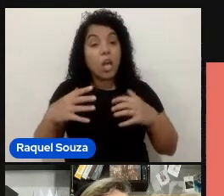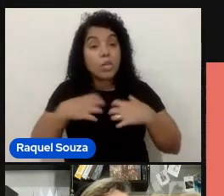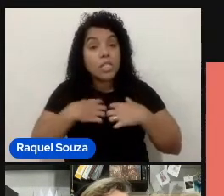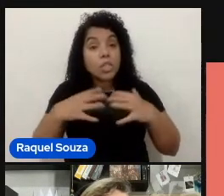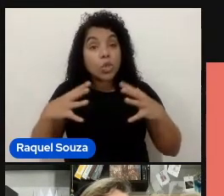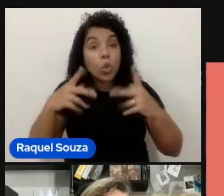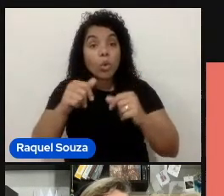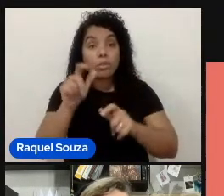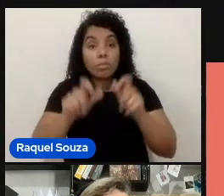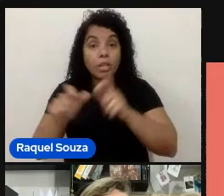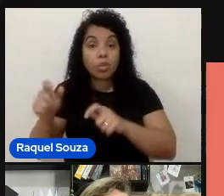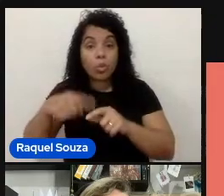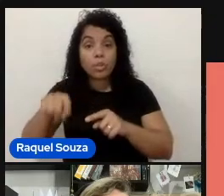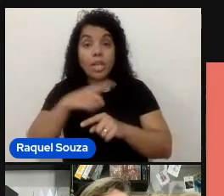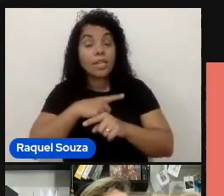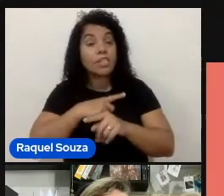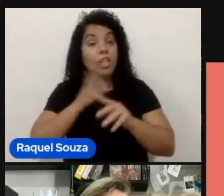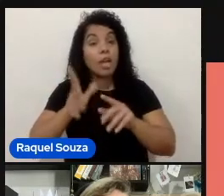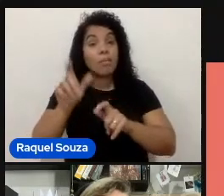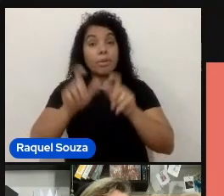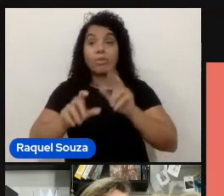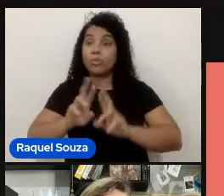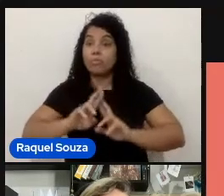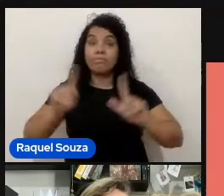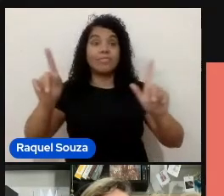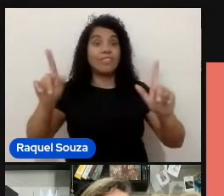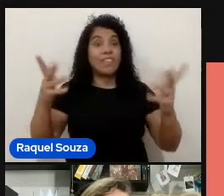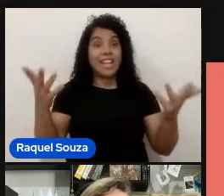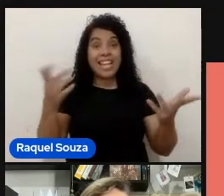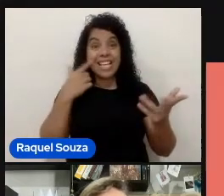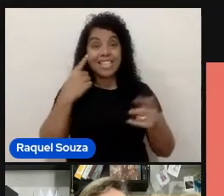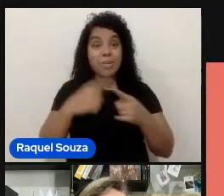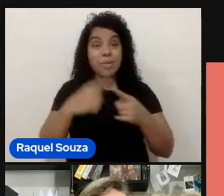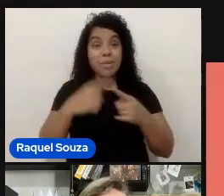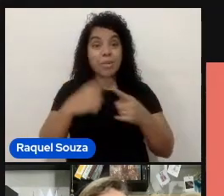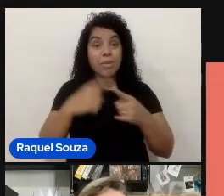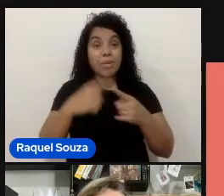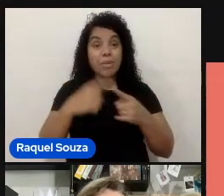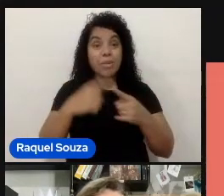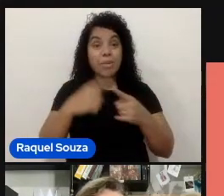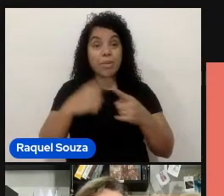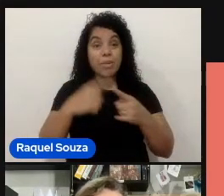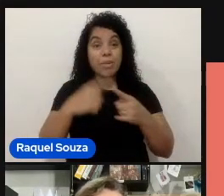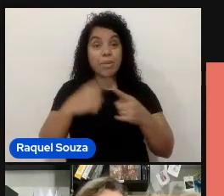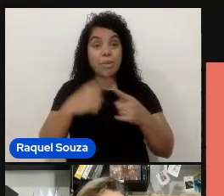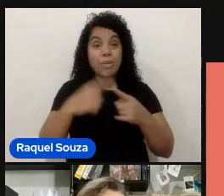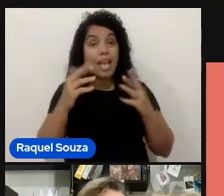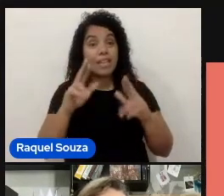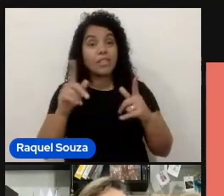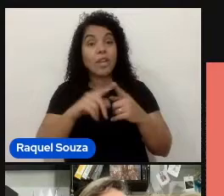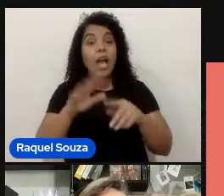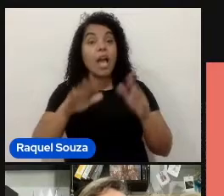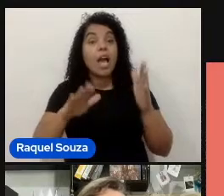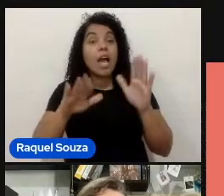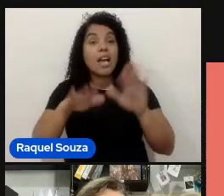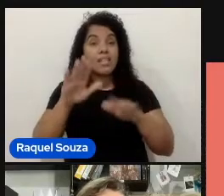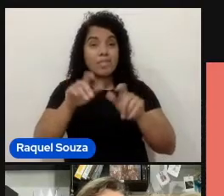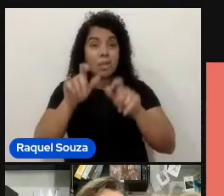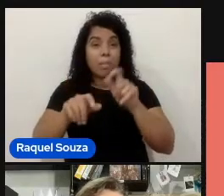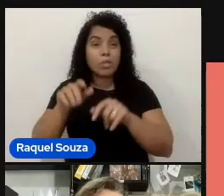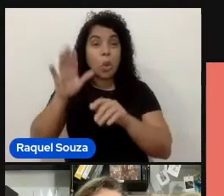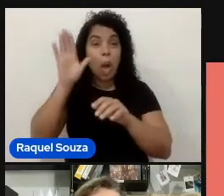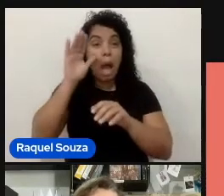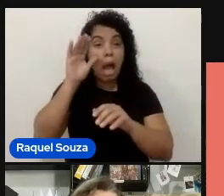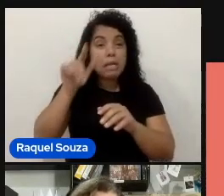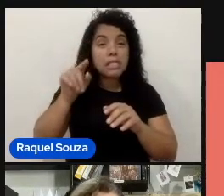são pessoas diferenciadas, porque vocês já se destacaram da média. A média, às vezes, assiste um vídeo,